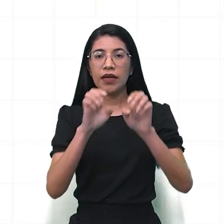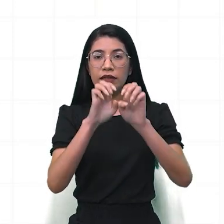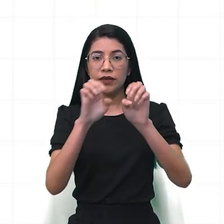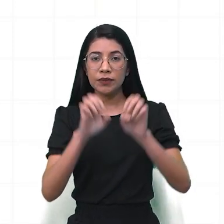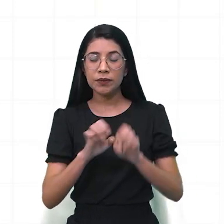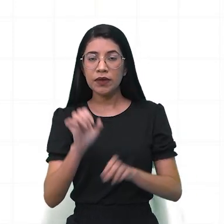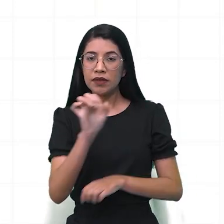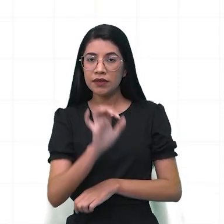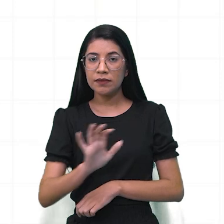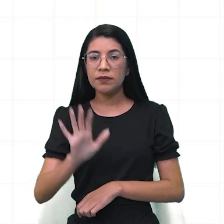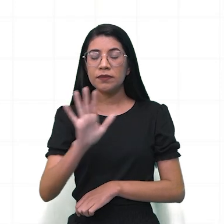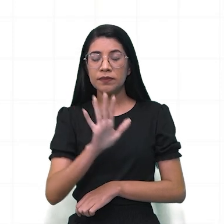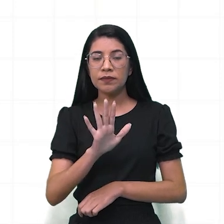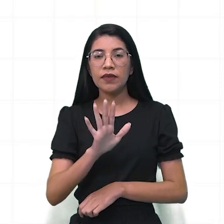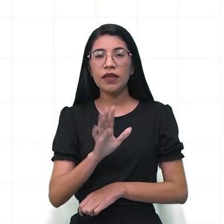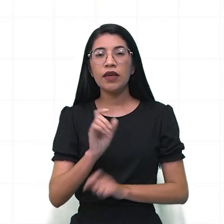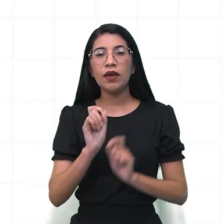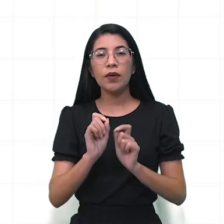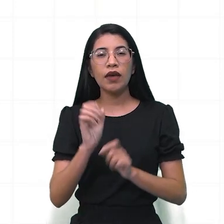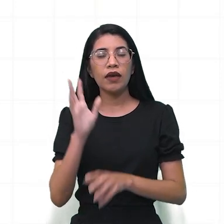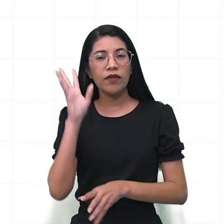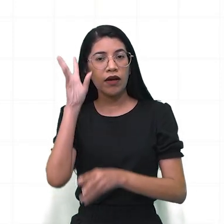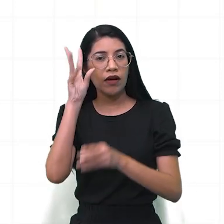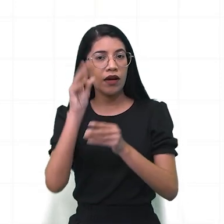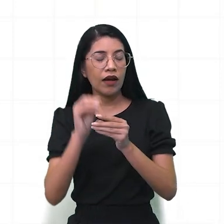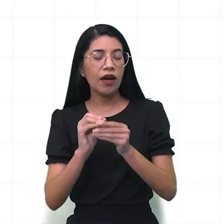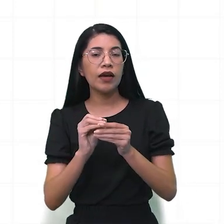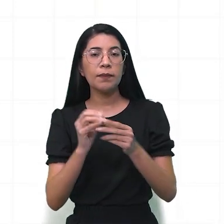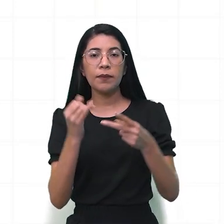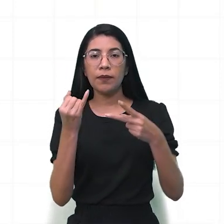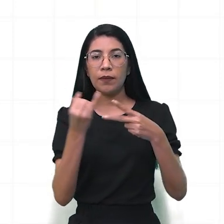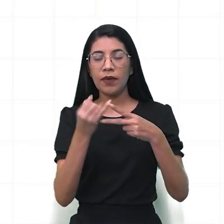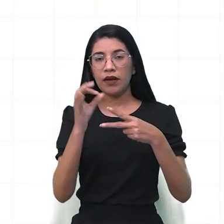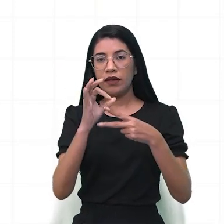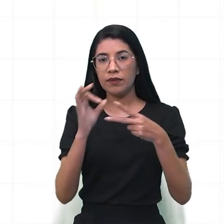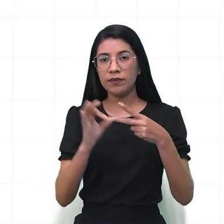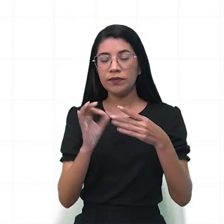essas imagens, né, que lembram os polígonos.